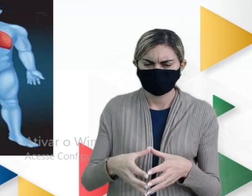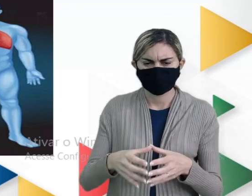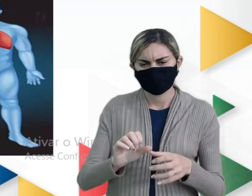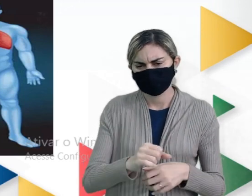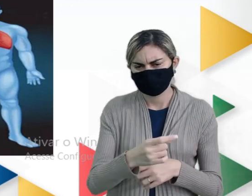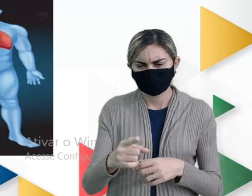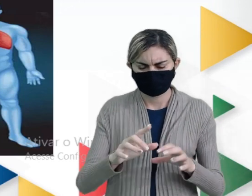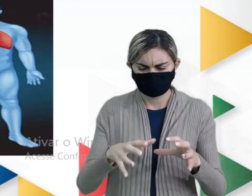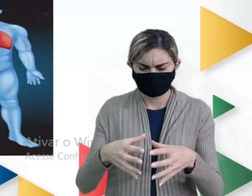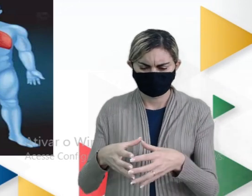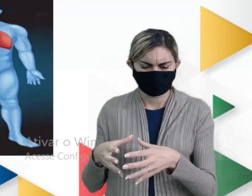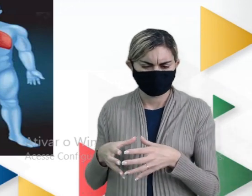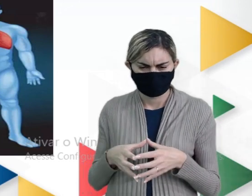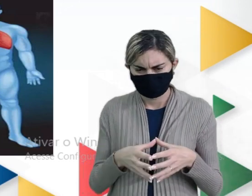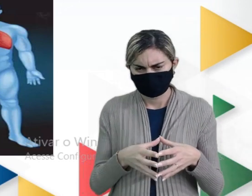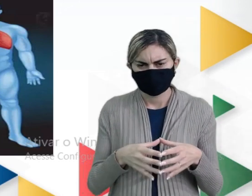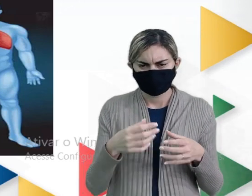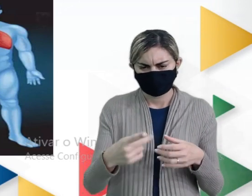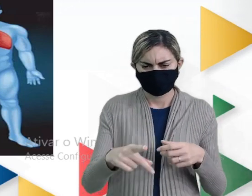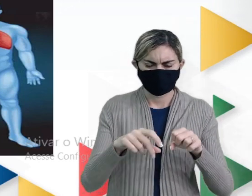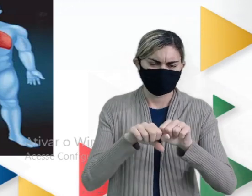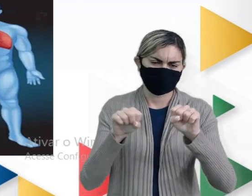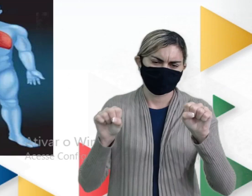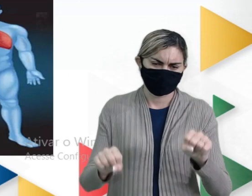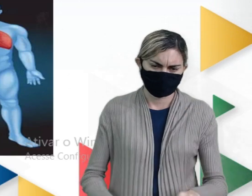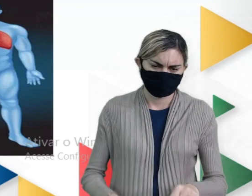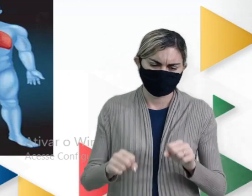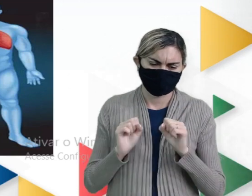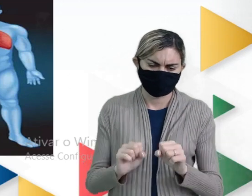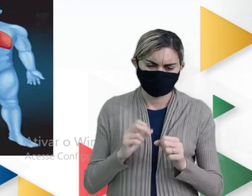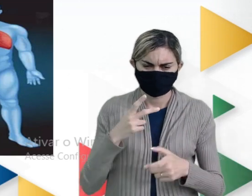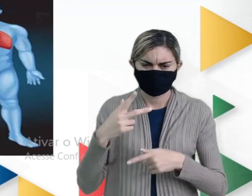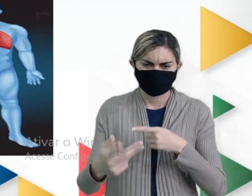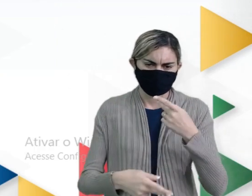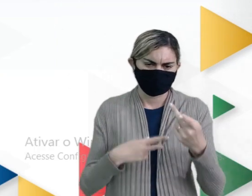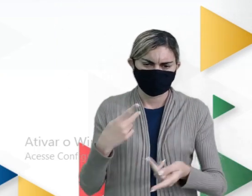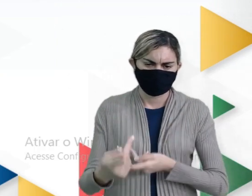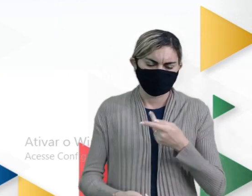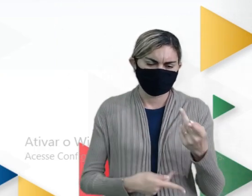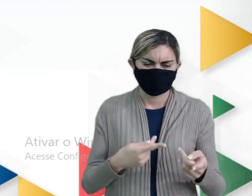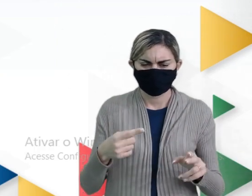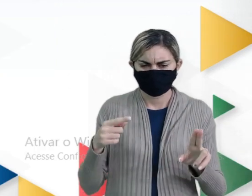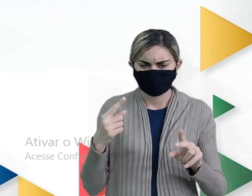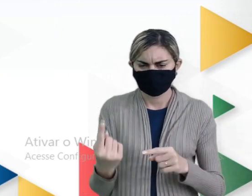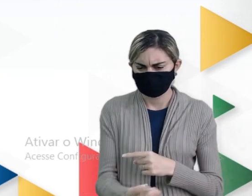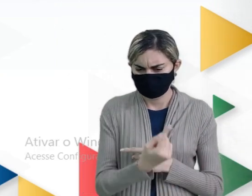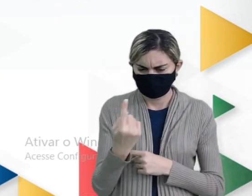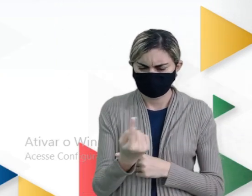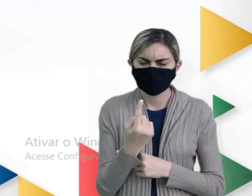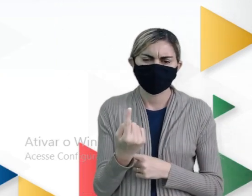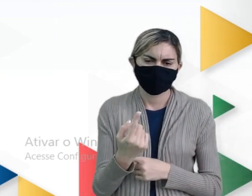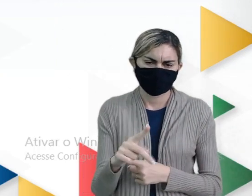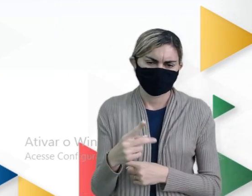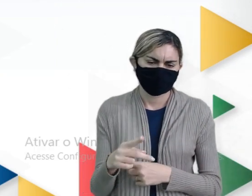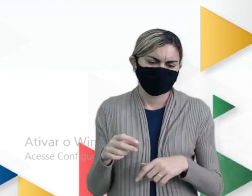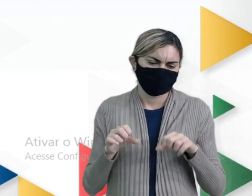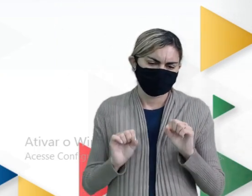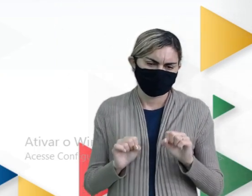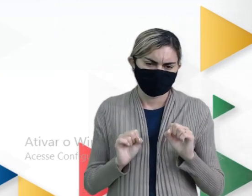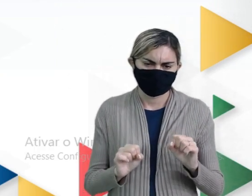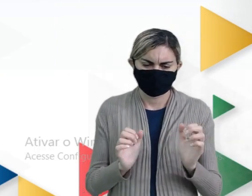são conjuntos desses sistemas. Podemos dizer, então, que os indivíduos, no caso, eles podem